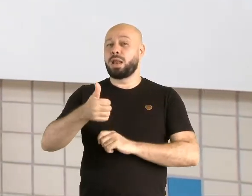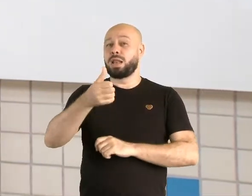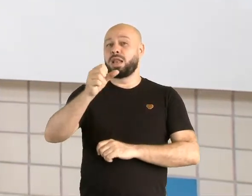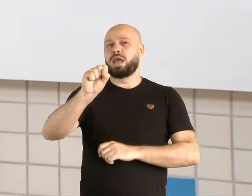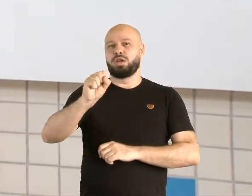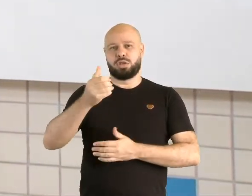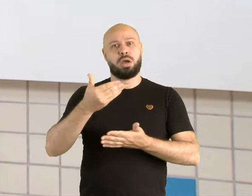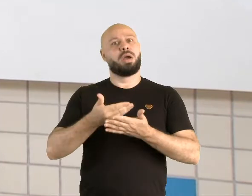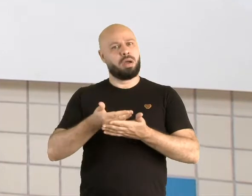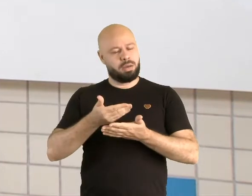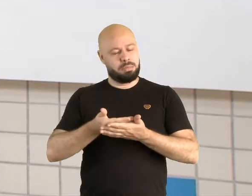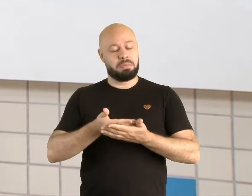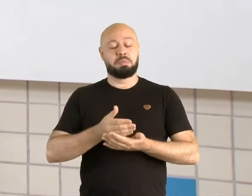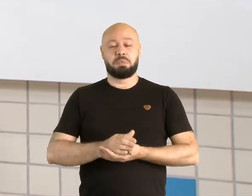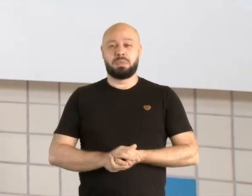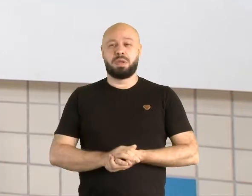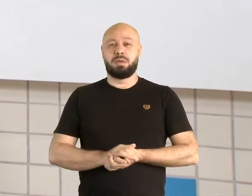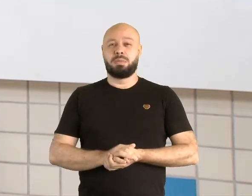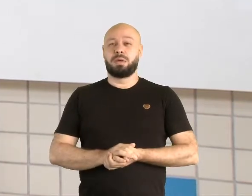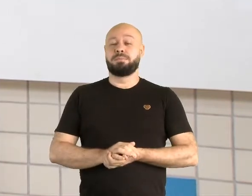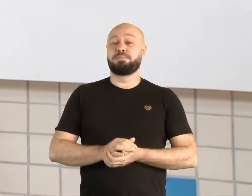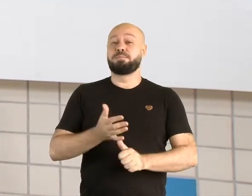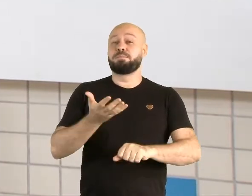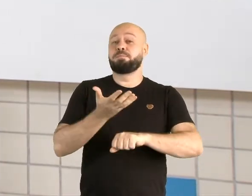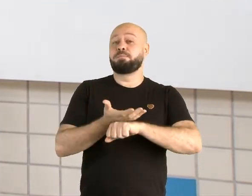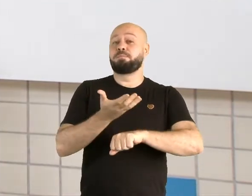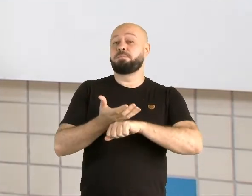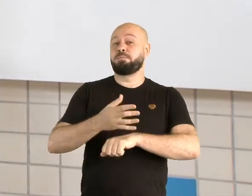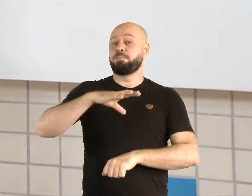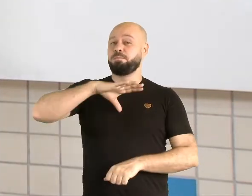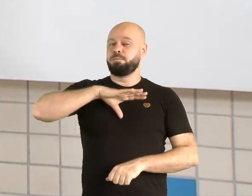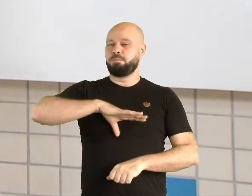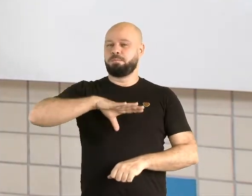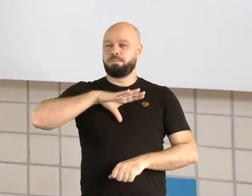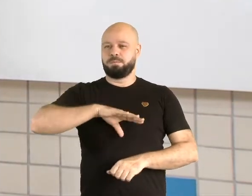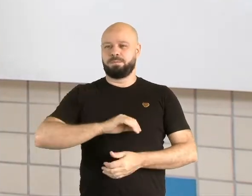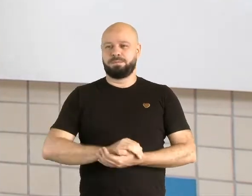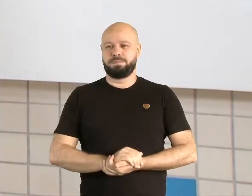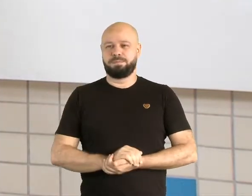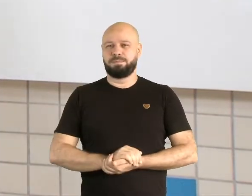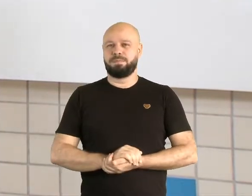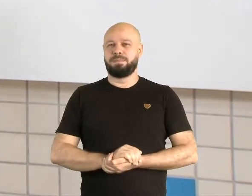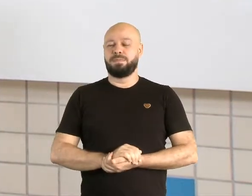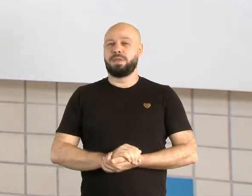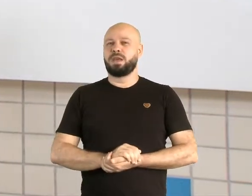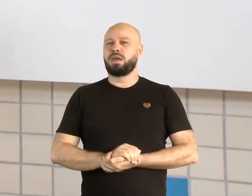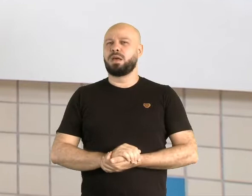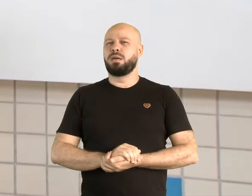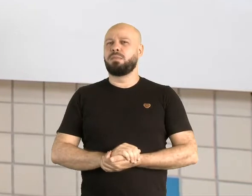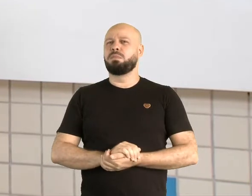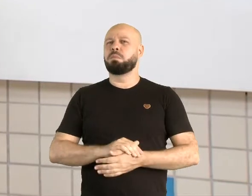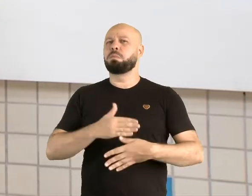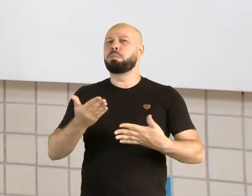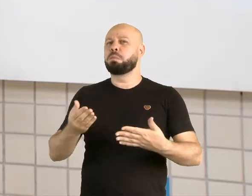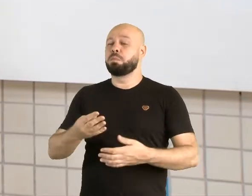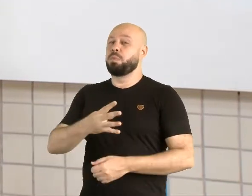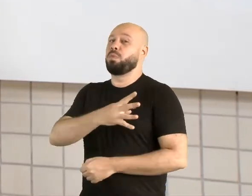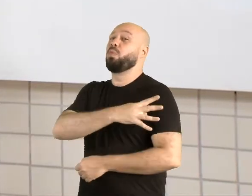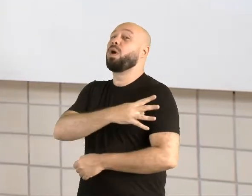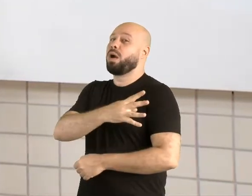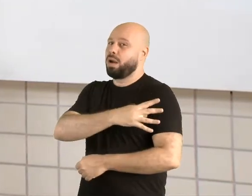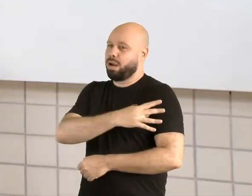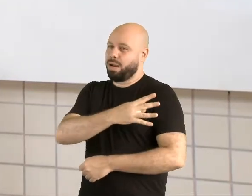18ª aula do componente curricular de língua portuguesa para os 4º anos. Nós